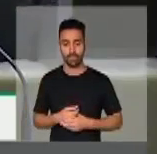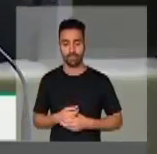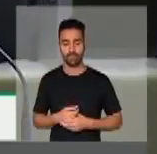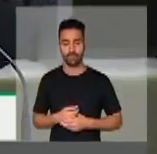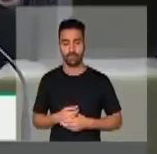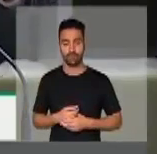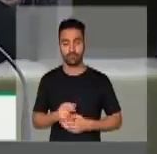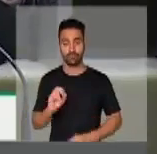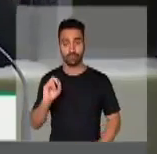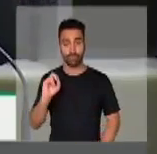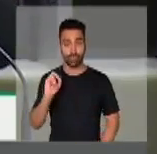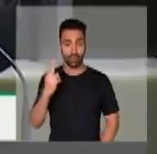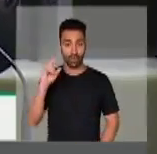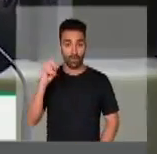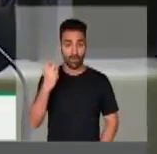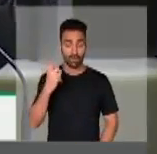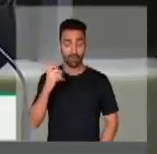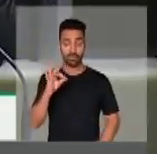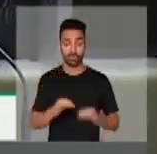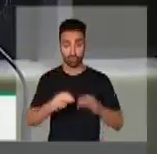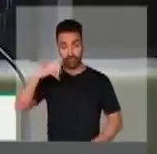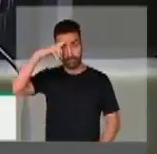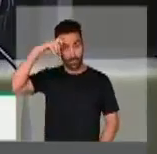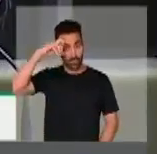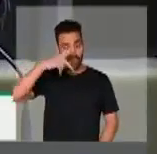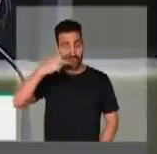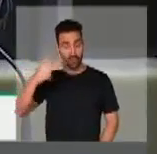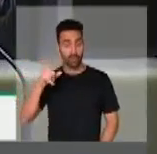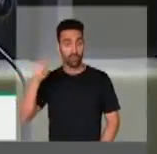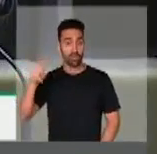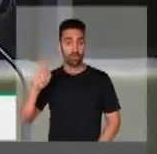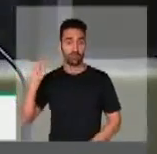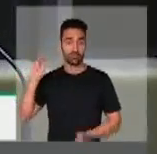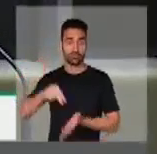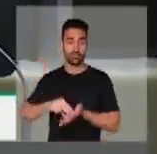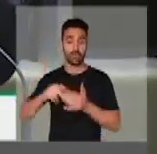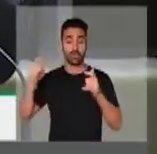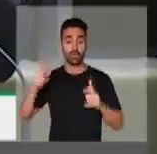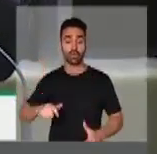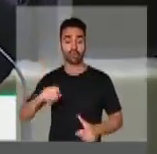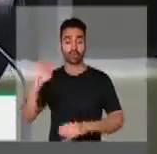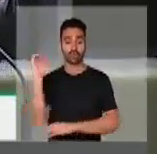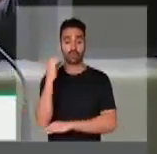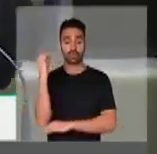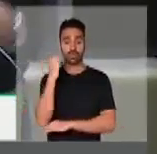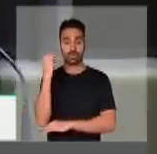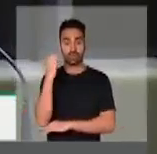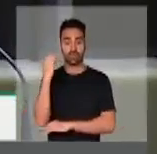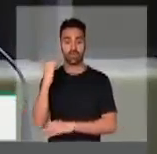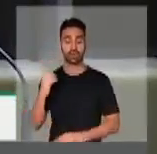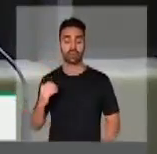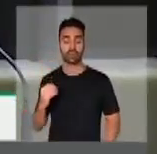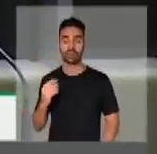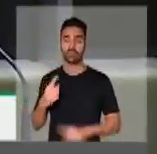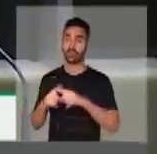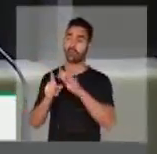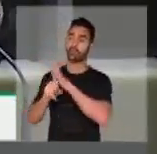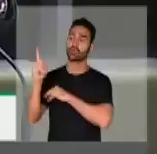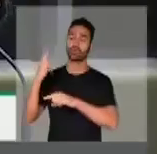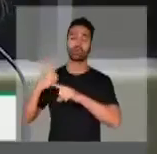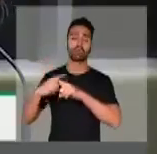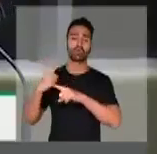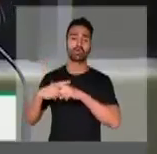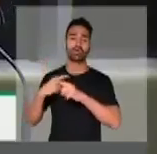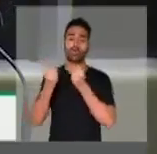do ex-juiz Sérgio Moro, lá em Porto Alegre, no Fórum da Liberdade, quando questionado por que ele